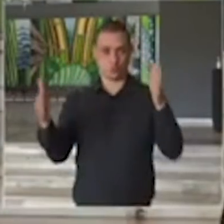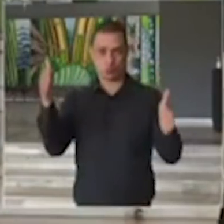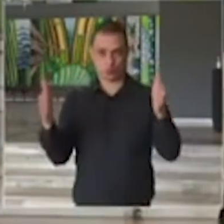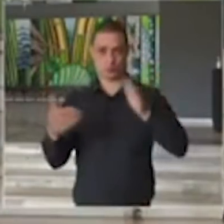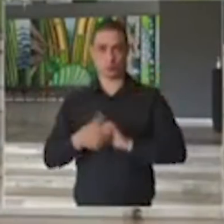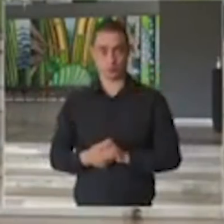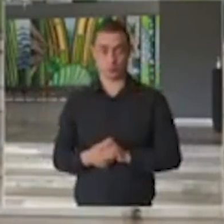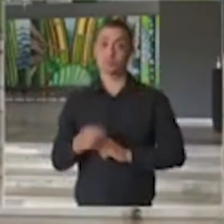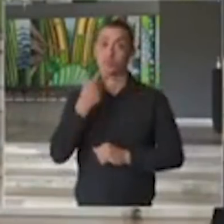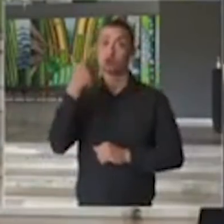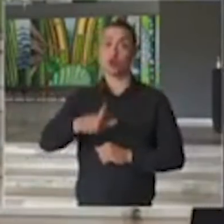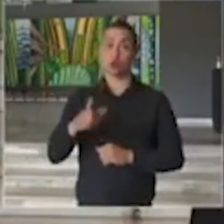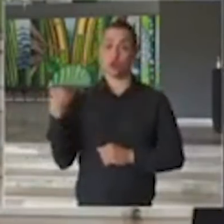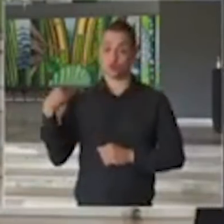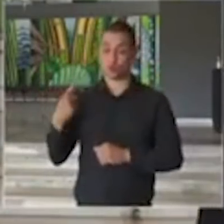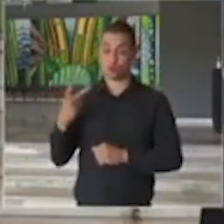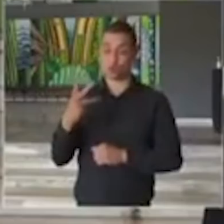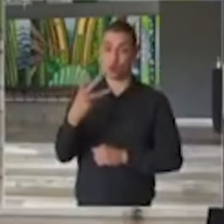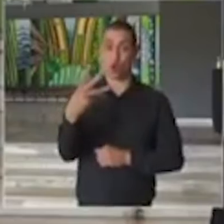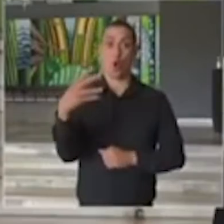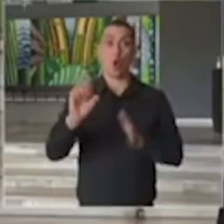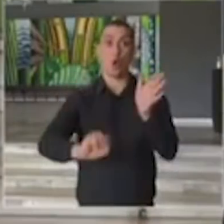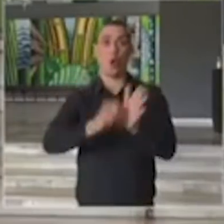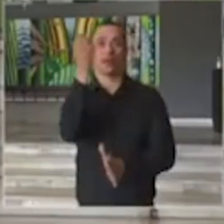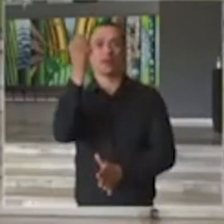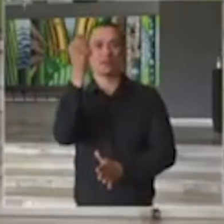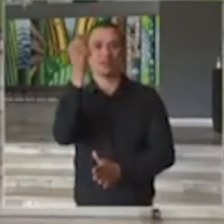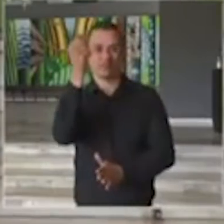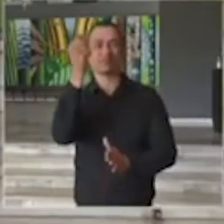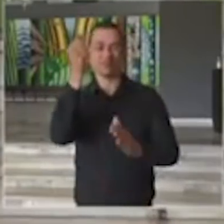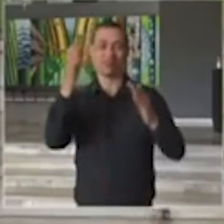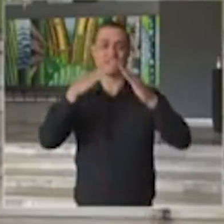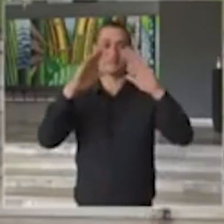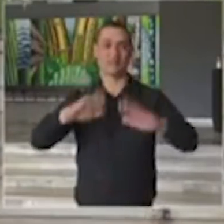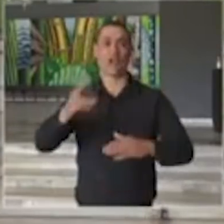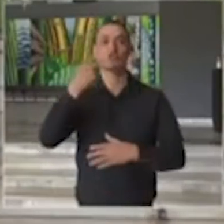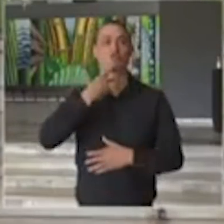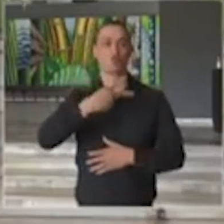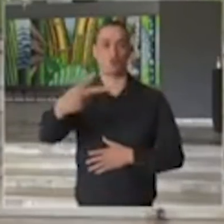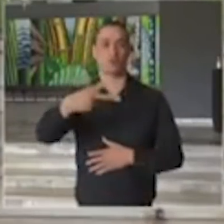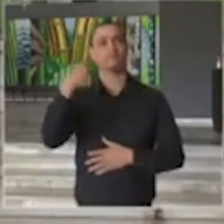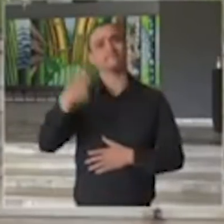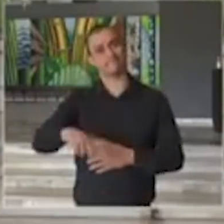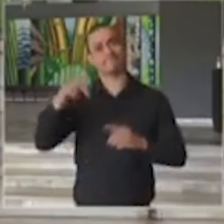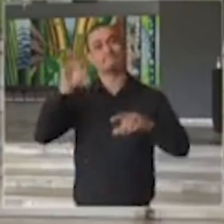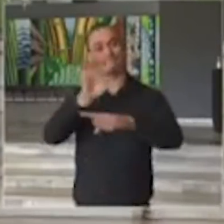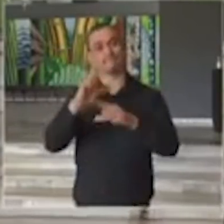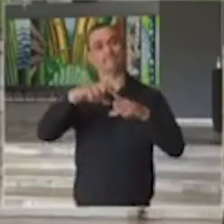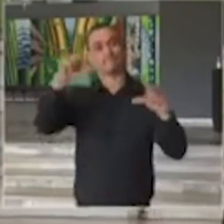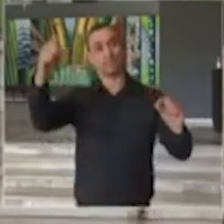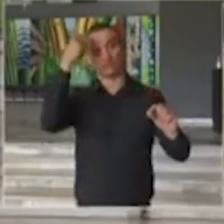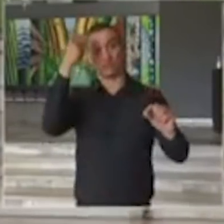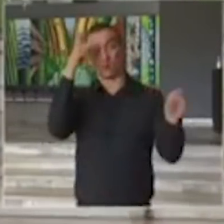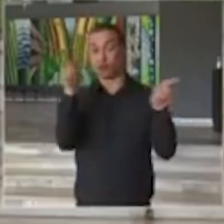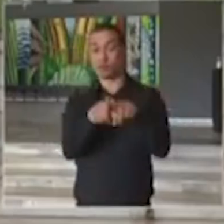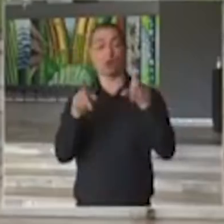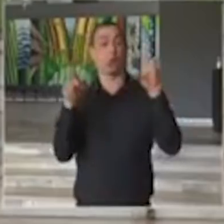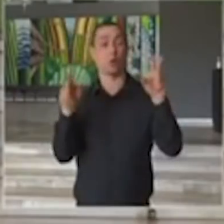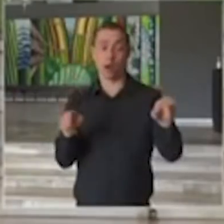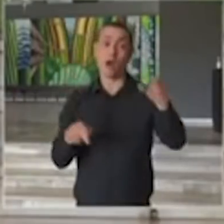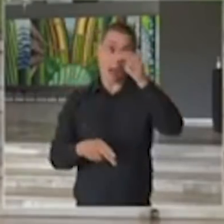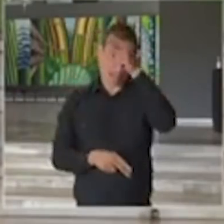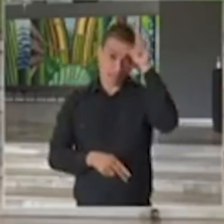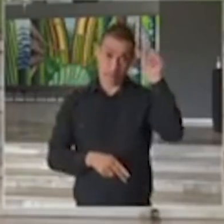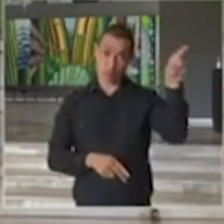é repito a oitava quarentena de duas semanas no estado de são paulo e igualmente